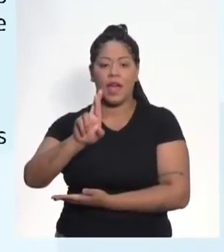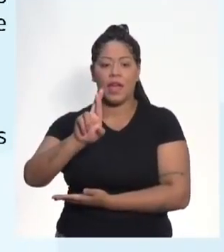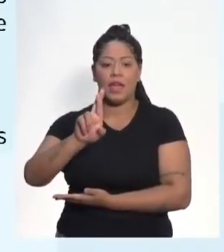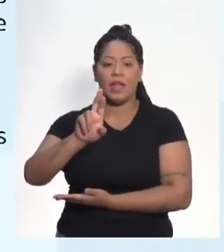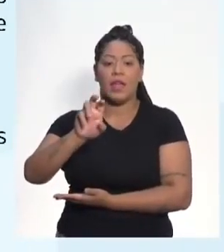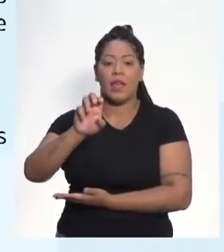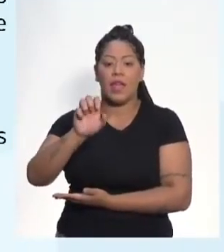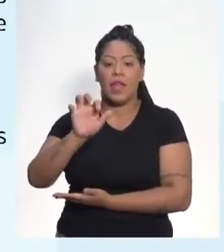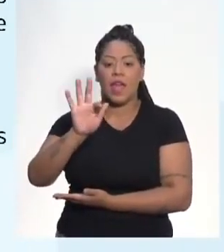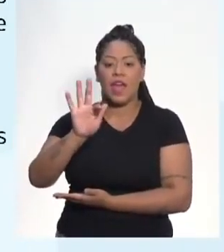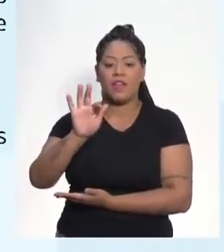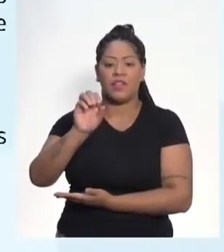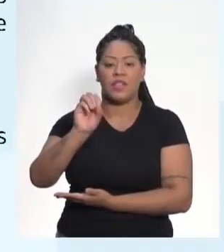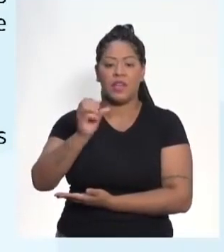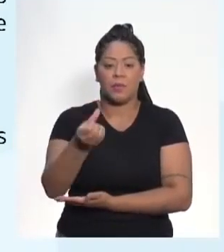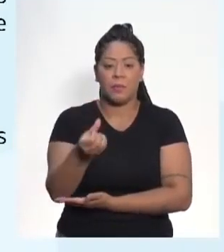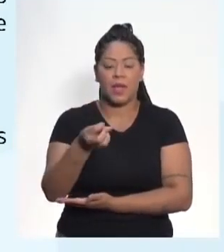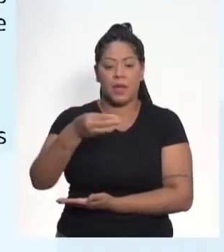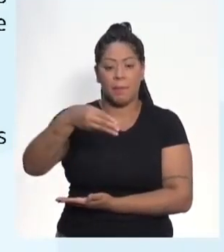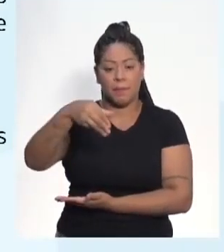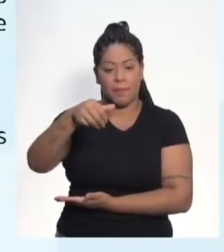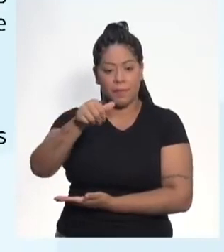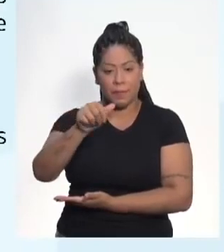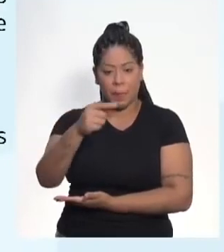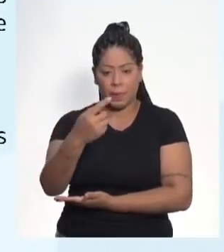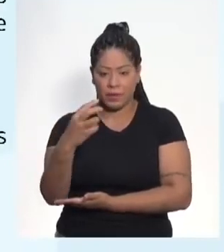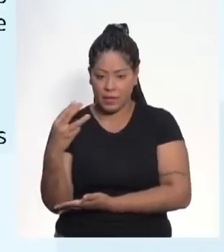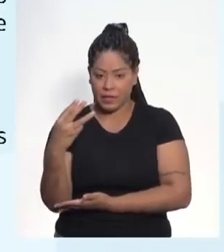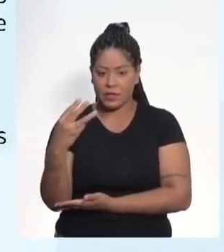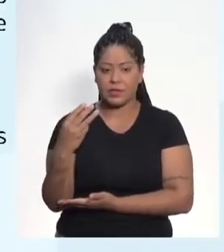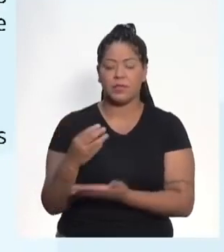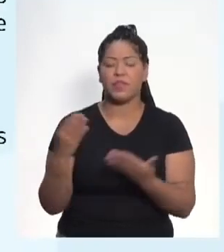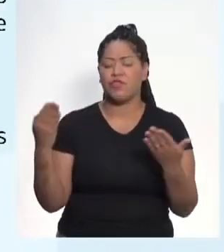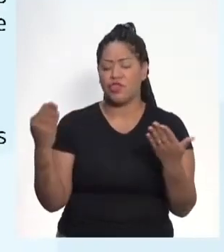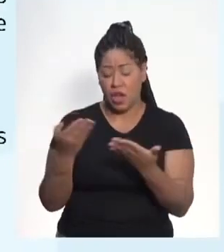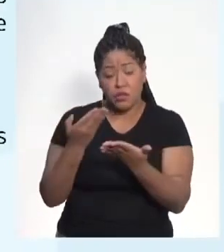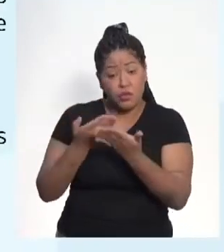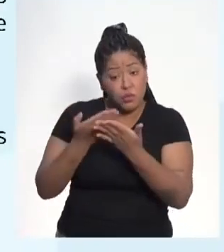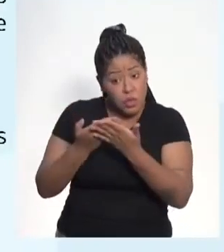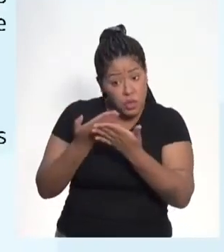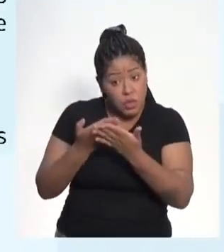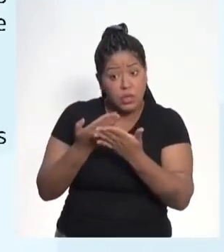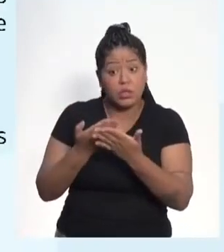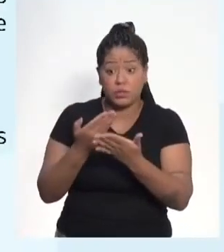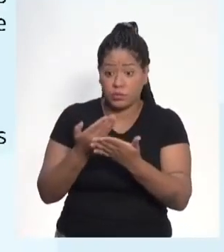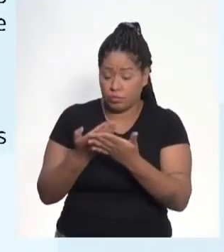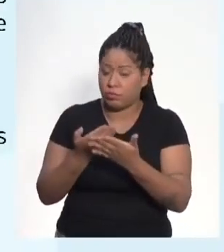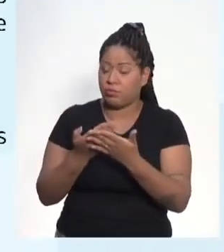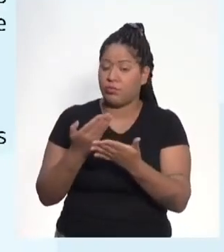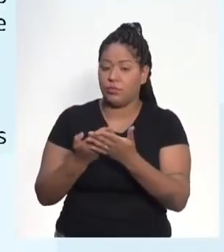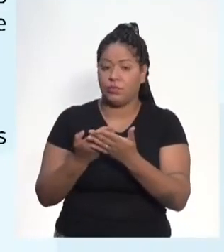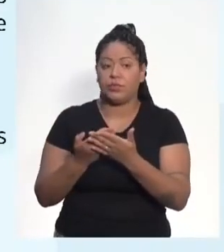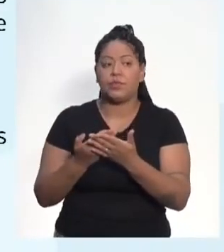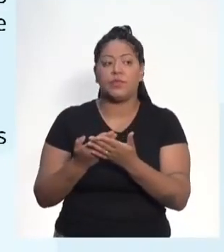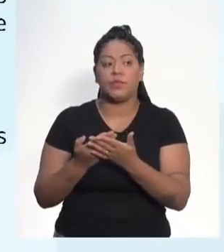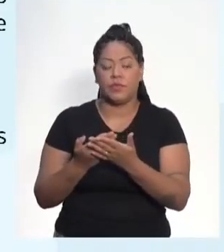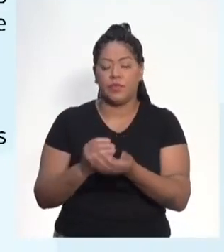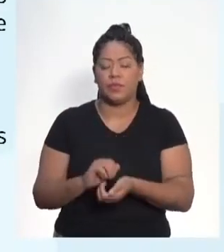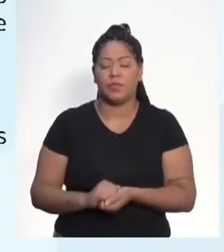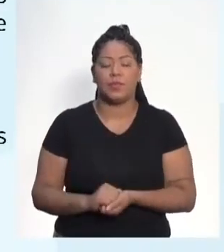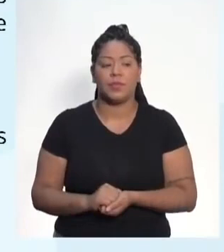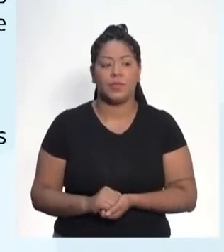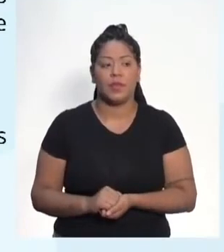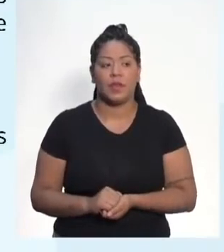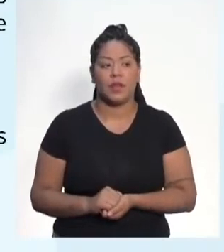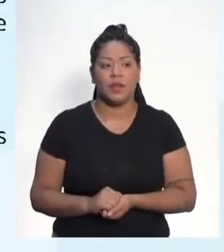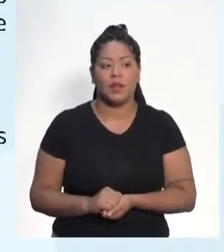EF06MA13. Já trabalhamos bastante essa habilidade no decorrer aí dos bimestres, né, Alessandra? E é sempre um desafio produzir uma aula um pouquinho, né, que